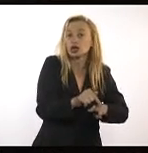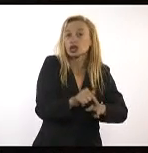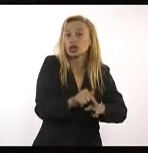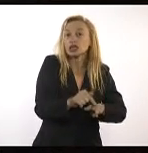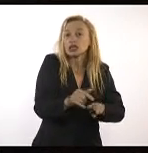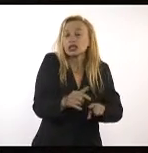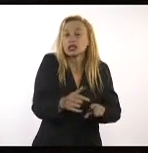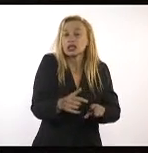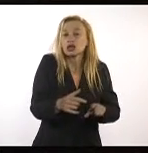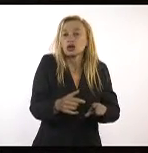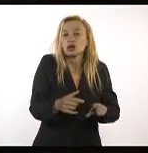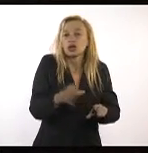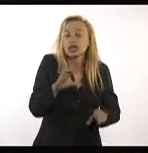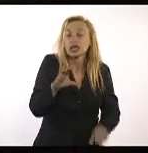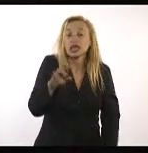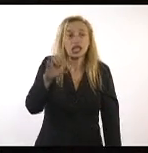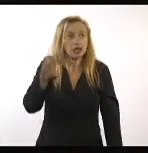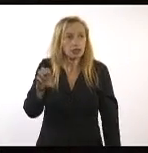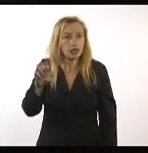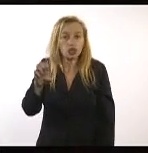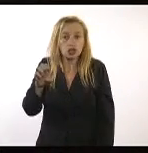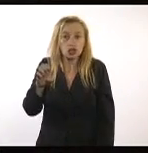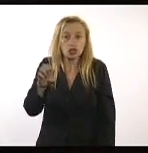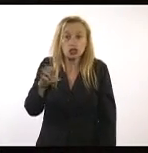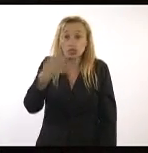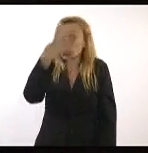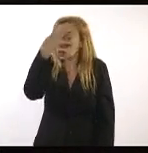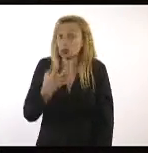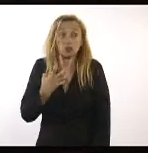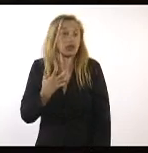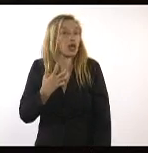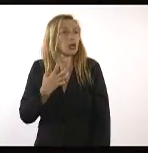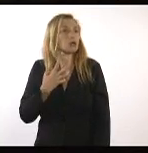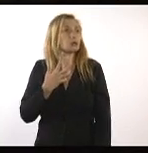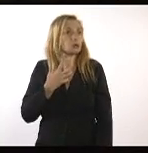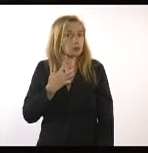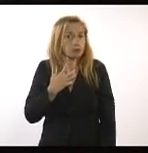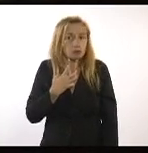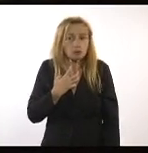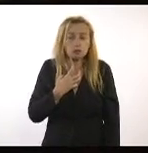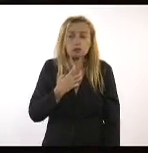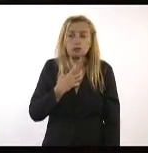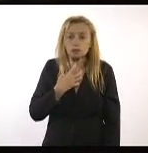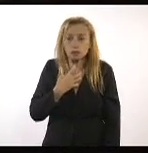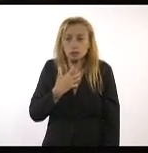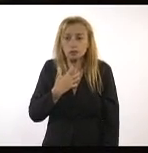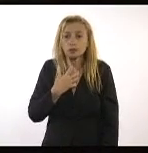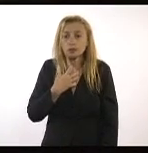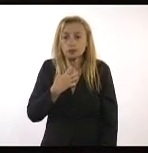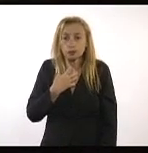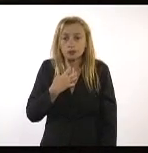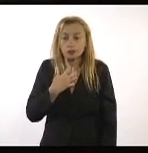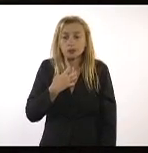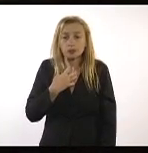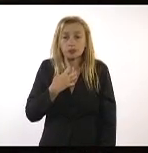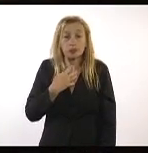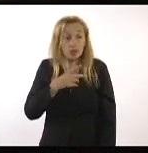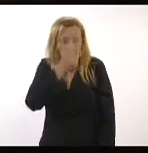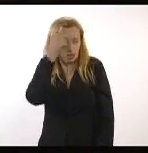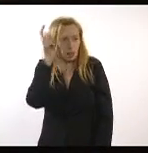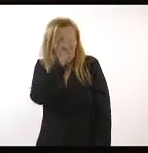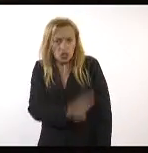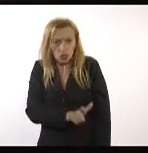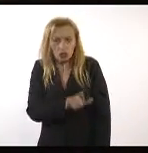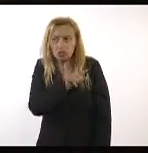conta de crimes bárbaros cruéis que avião que havia se aquele essa